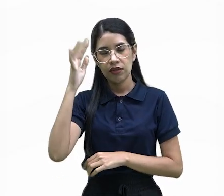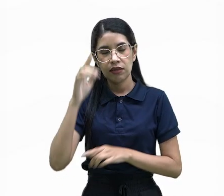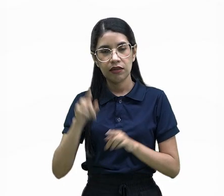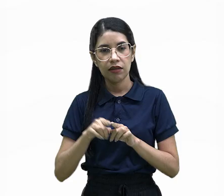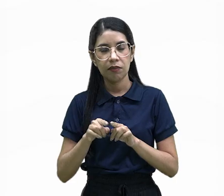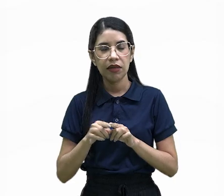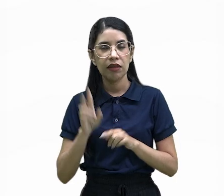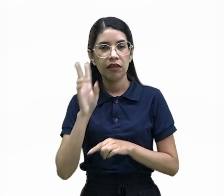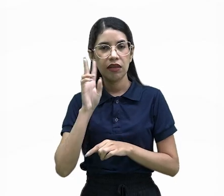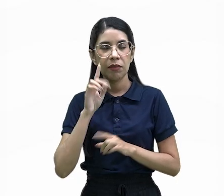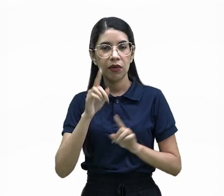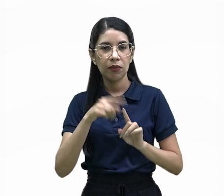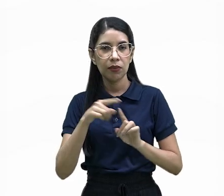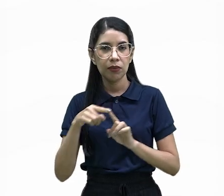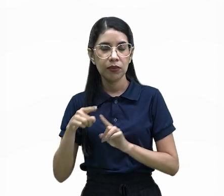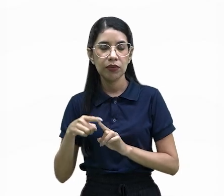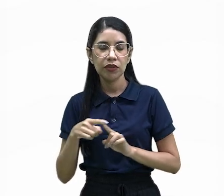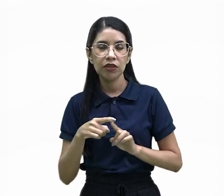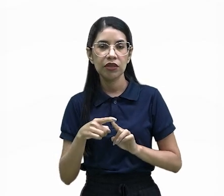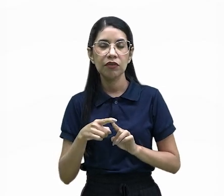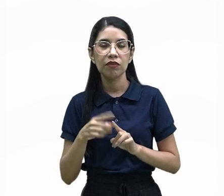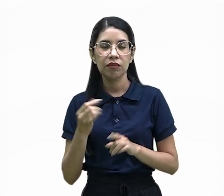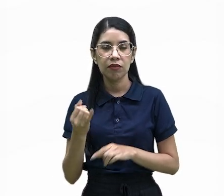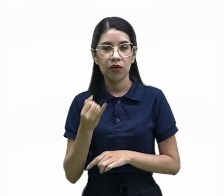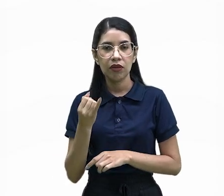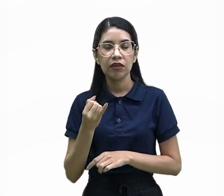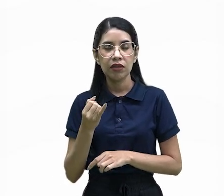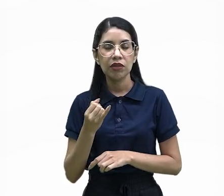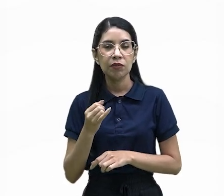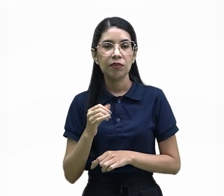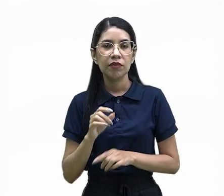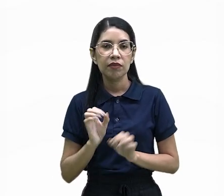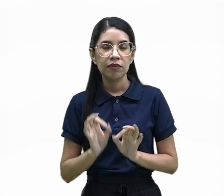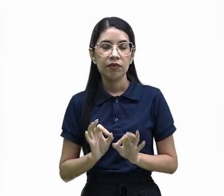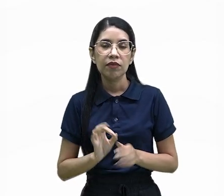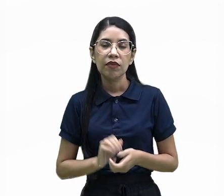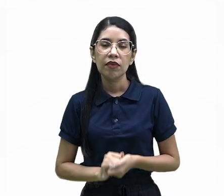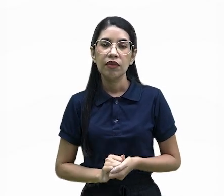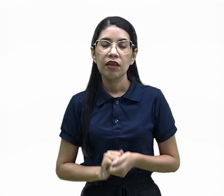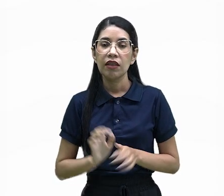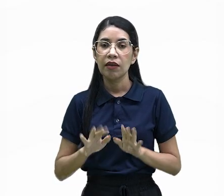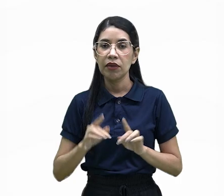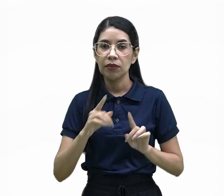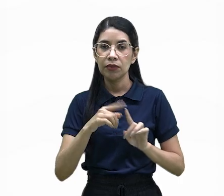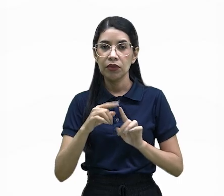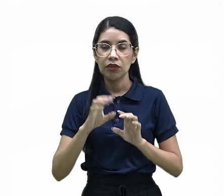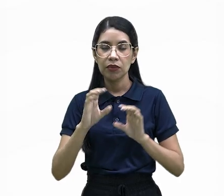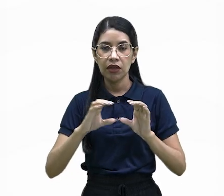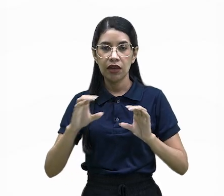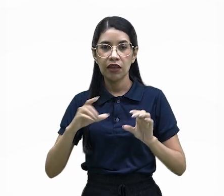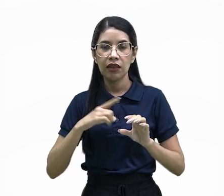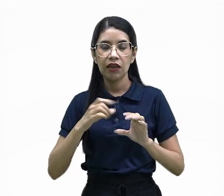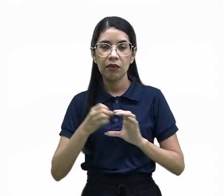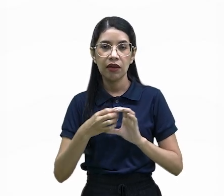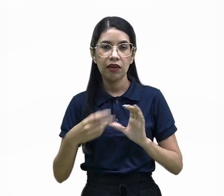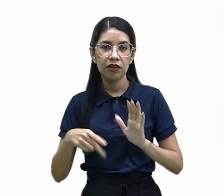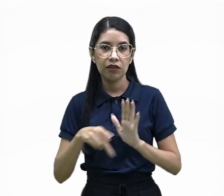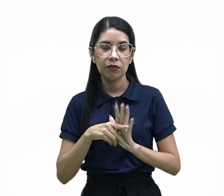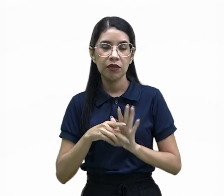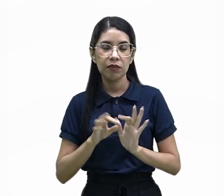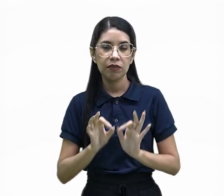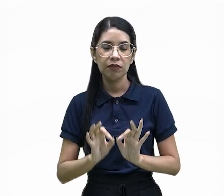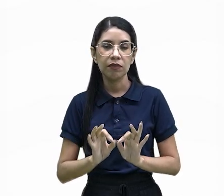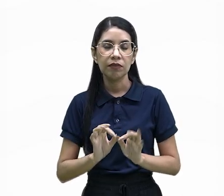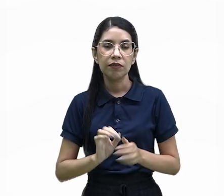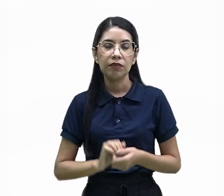relembrar essa classificação, né? Que é importante para a gente entender que dependendo do tipo de cadeia, a gente vai ter propriedades especiais